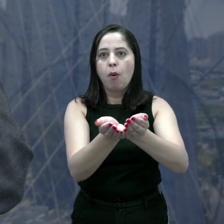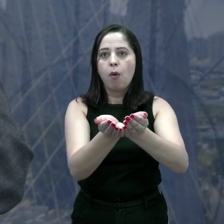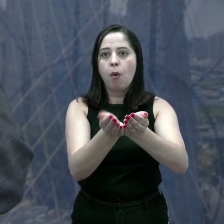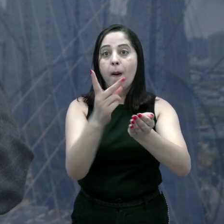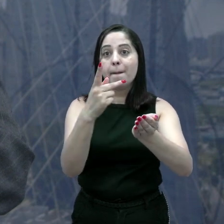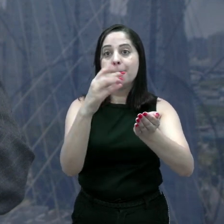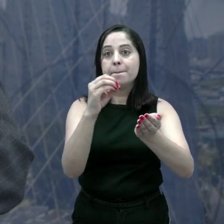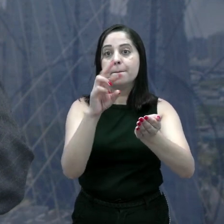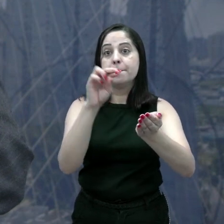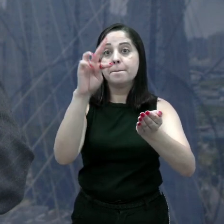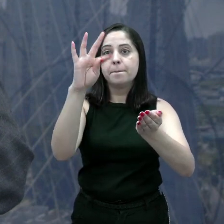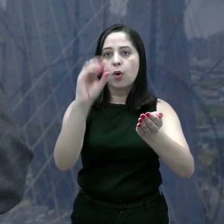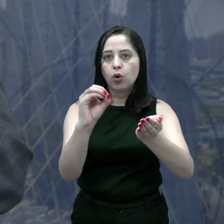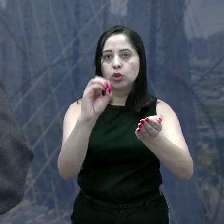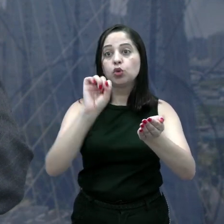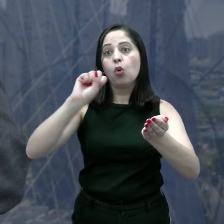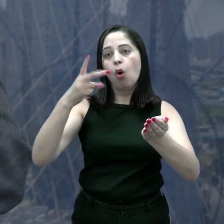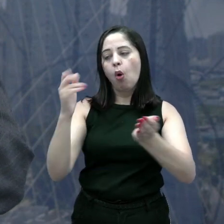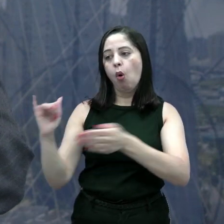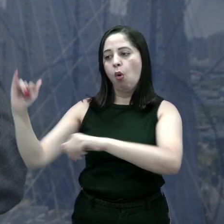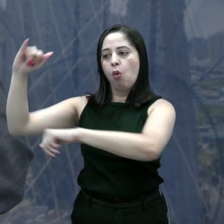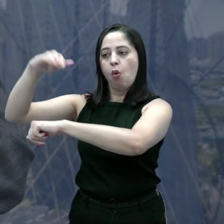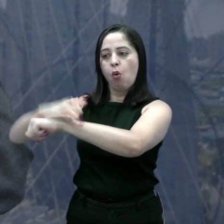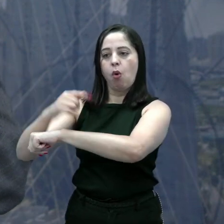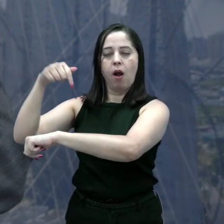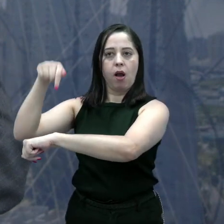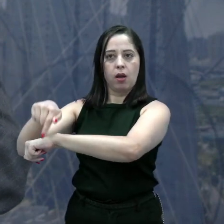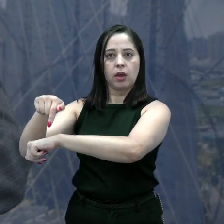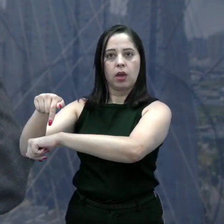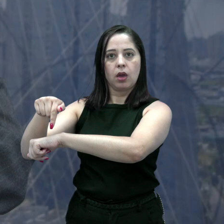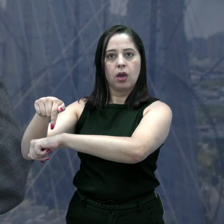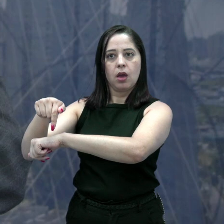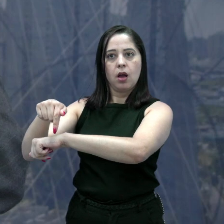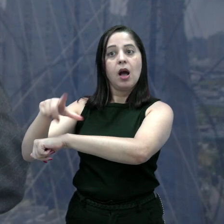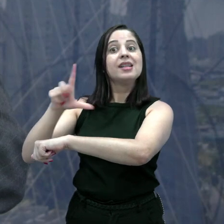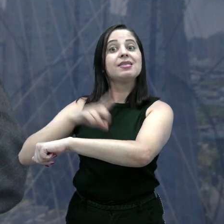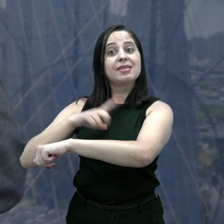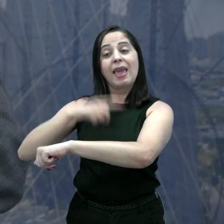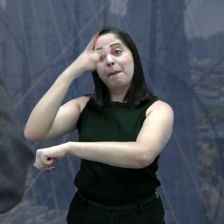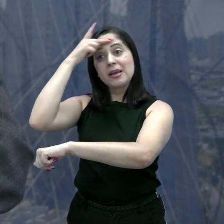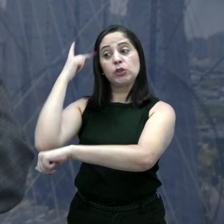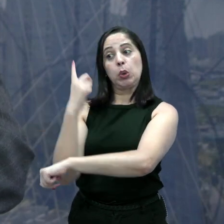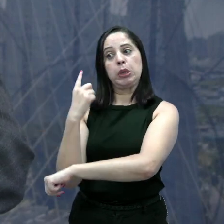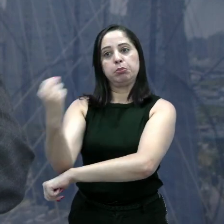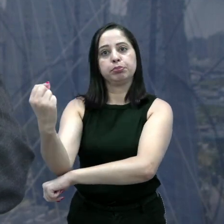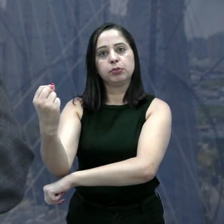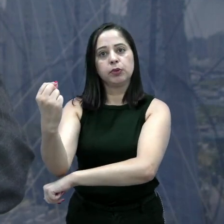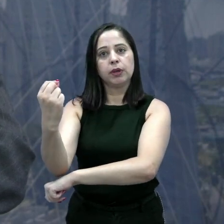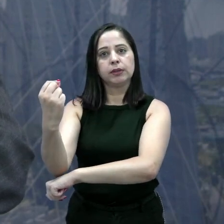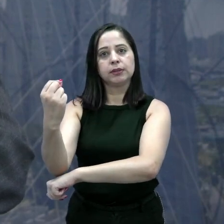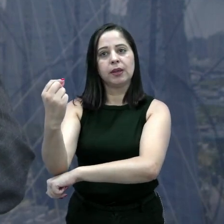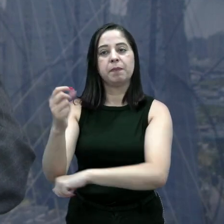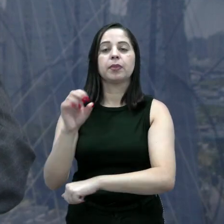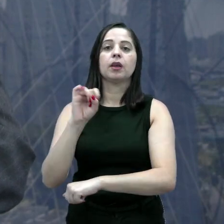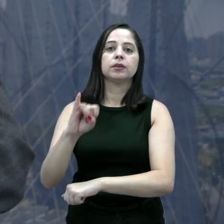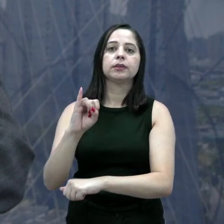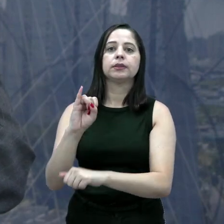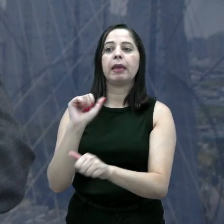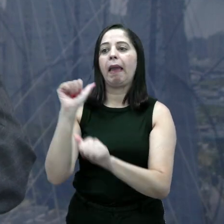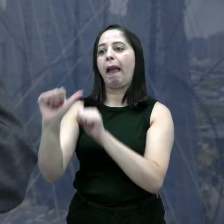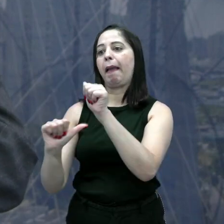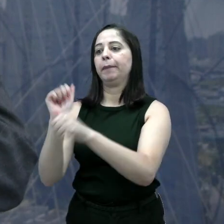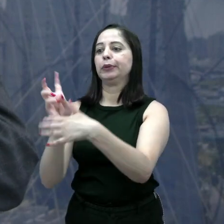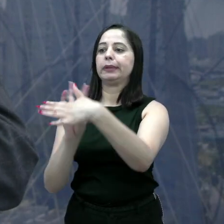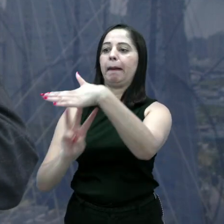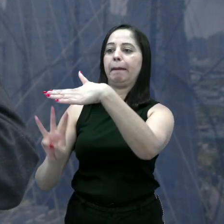você privatiza a administração de um aeroporto internacional mais importante da América Latina. Aí essa privatização também está lá